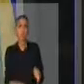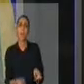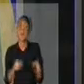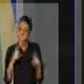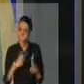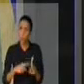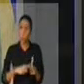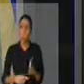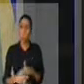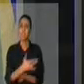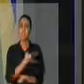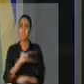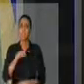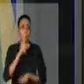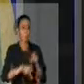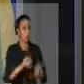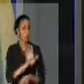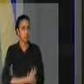saúde pública.